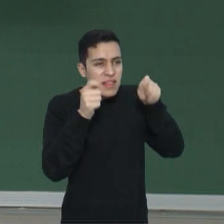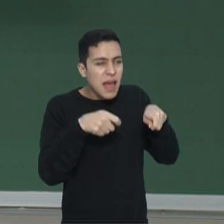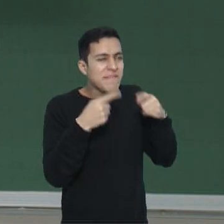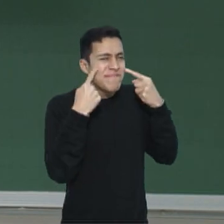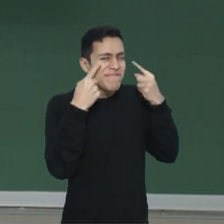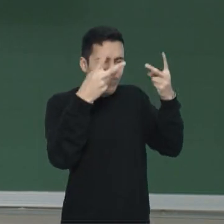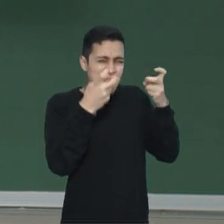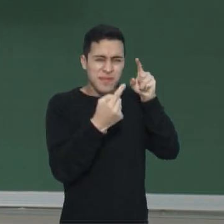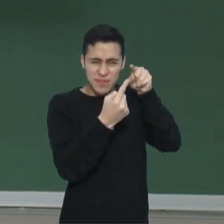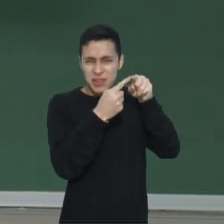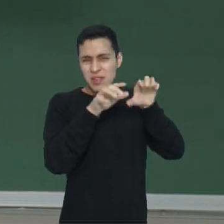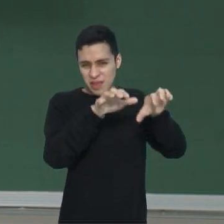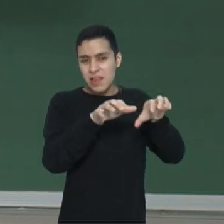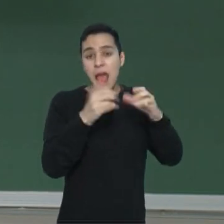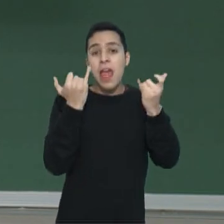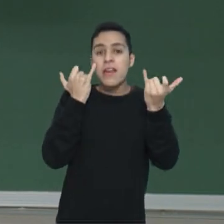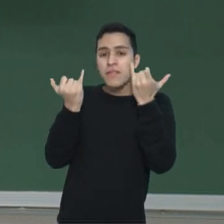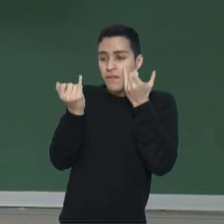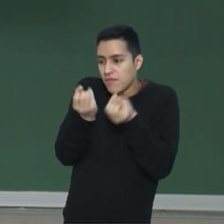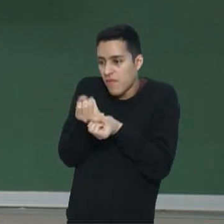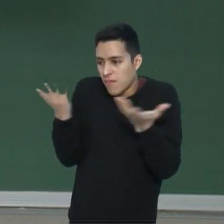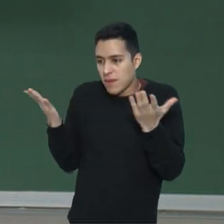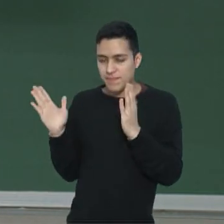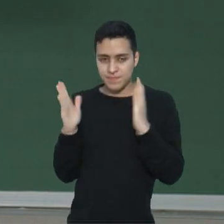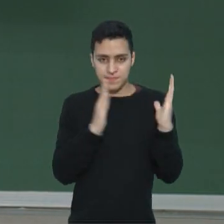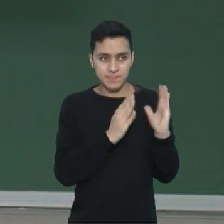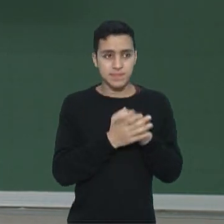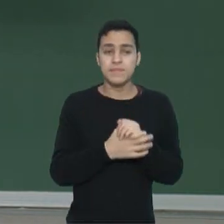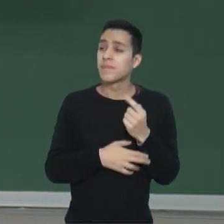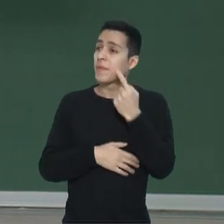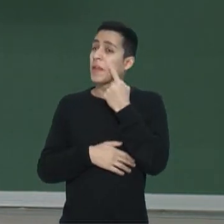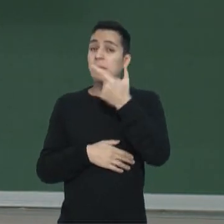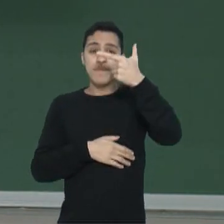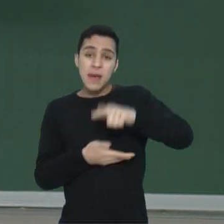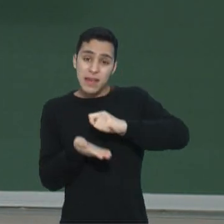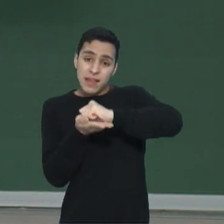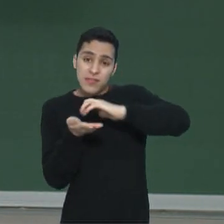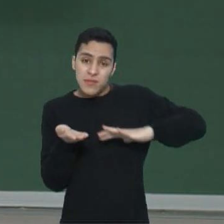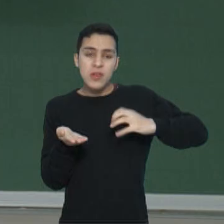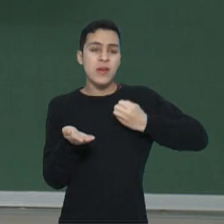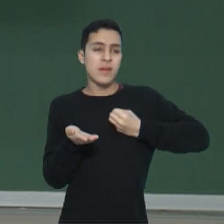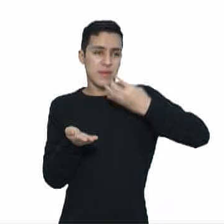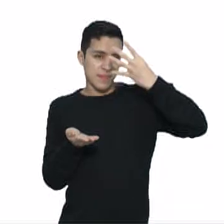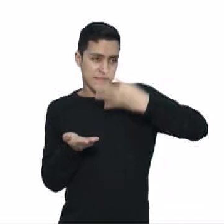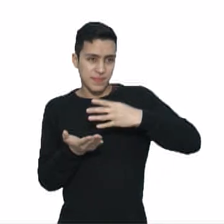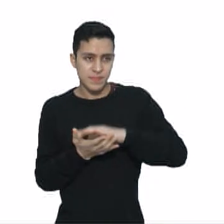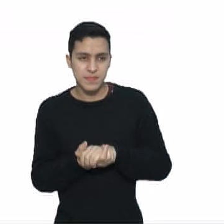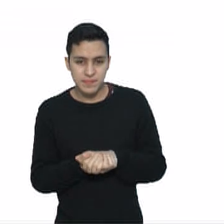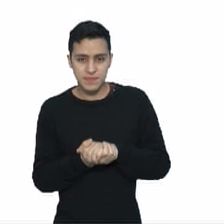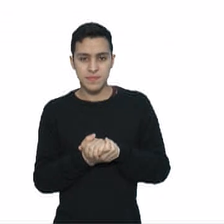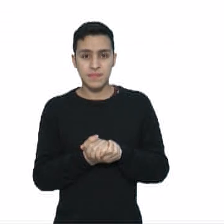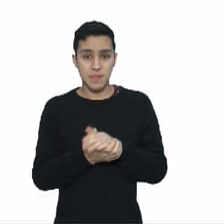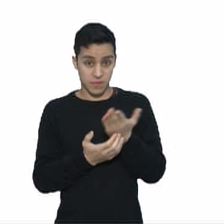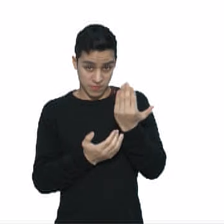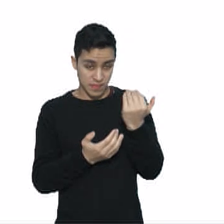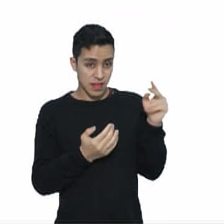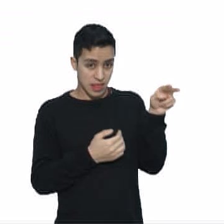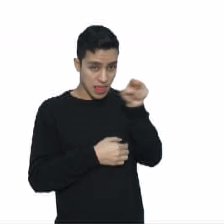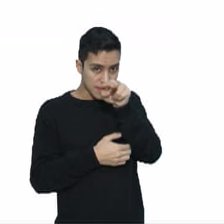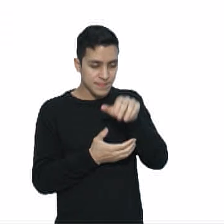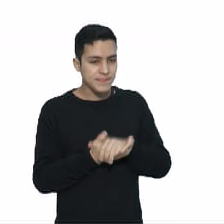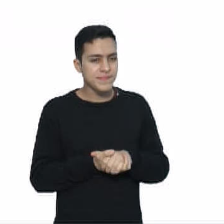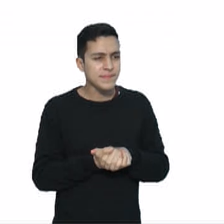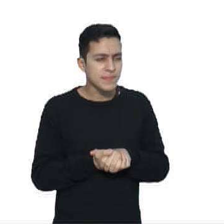isso. Seguimos e mais um exercício. Exercício de número 4. Leia todos os tipos